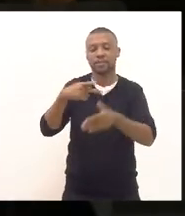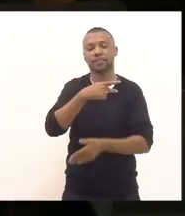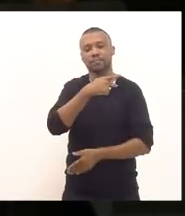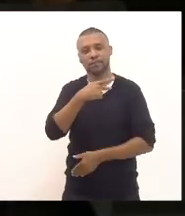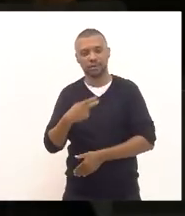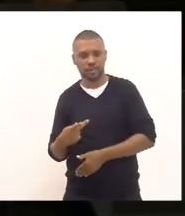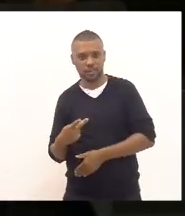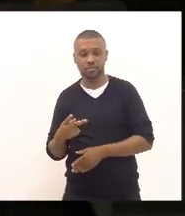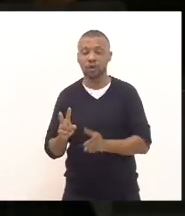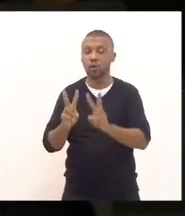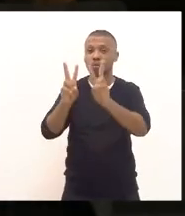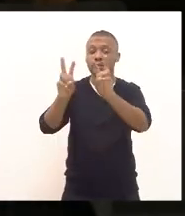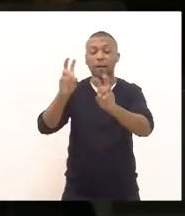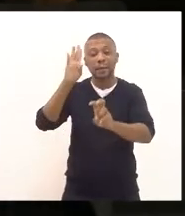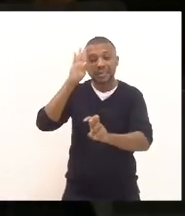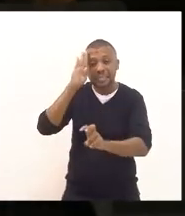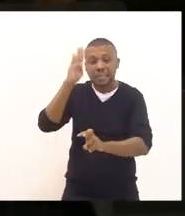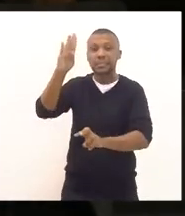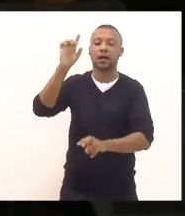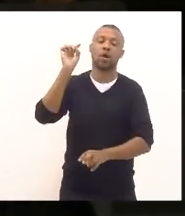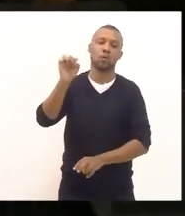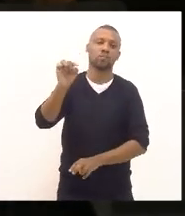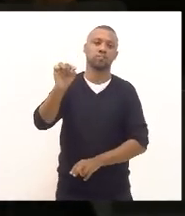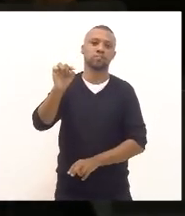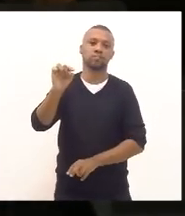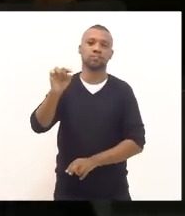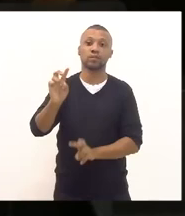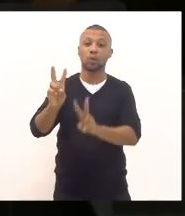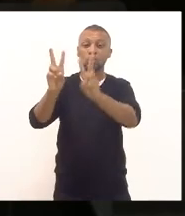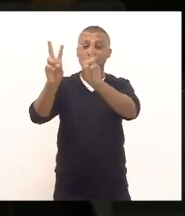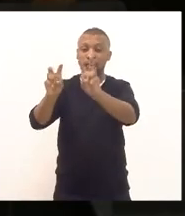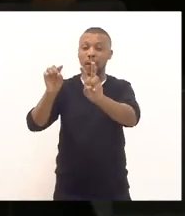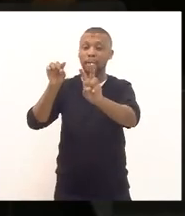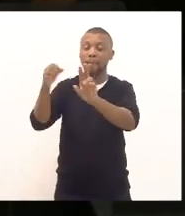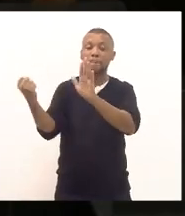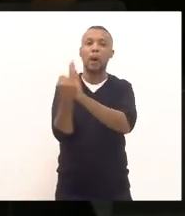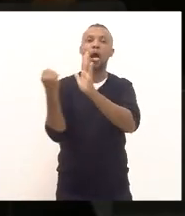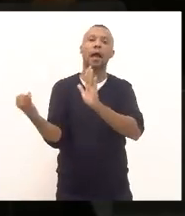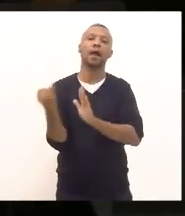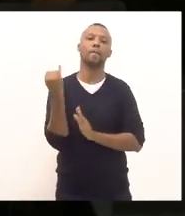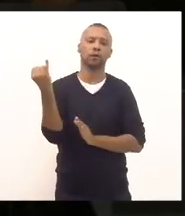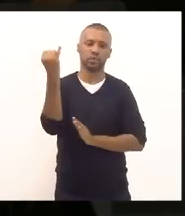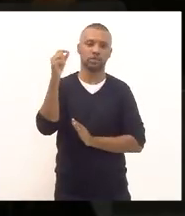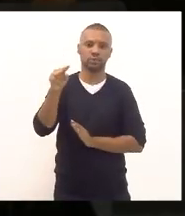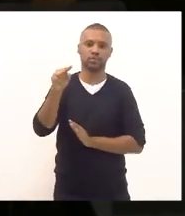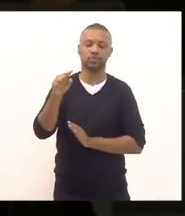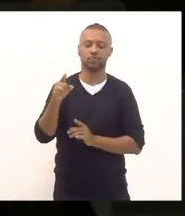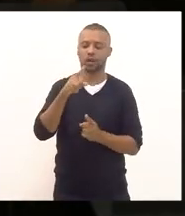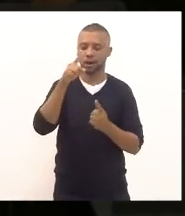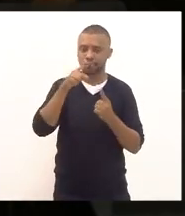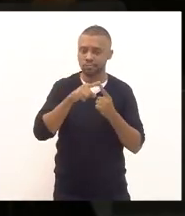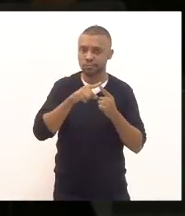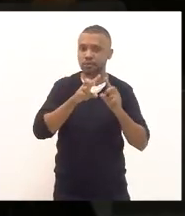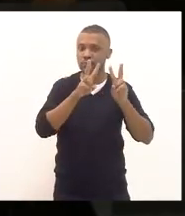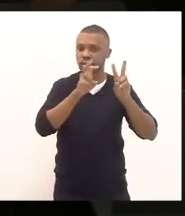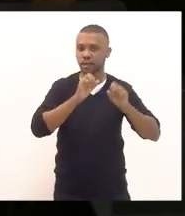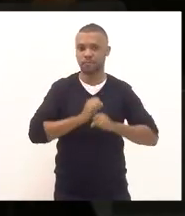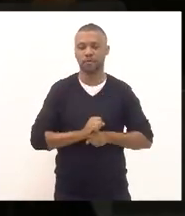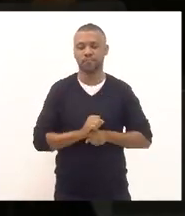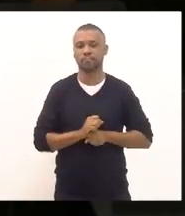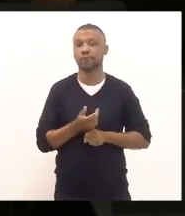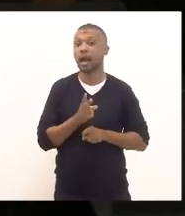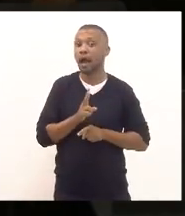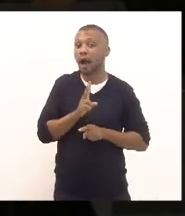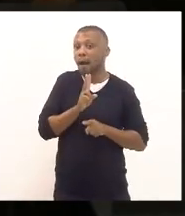o tema um dos temas da maior relevância é a preservação